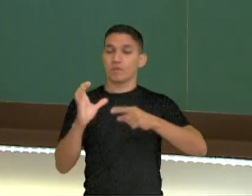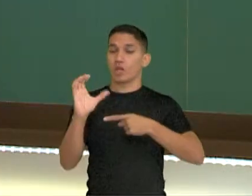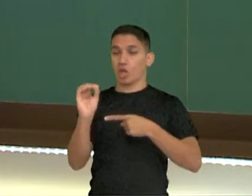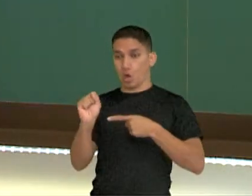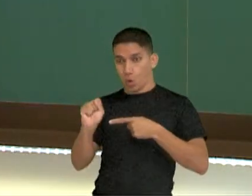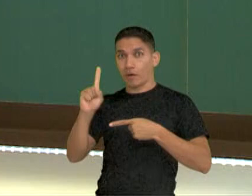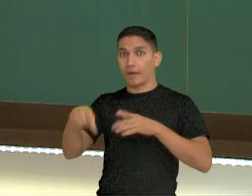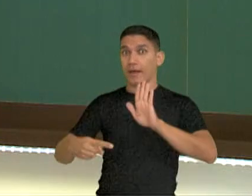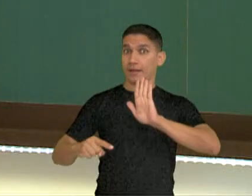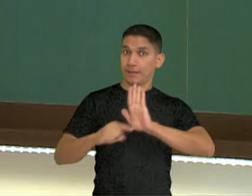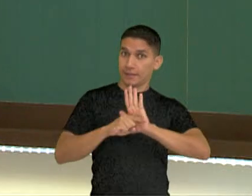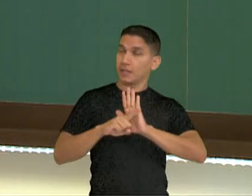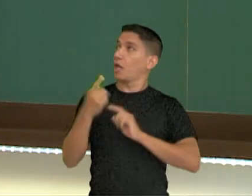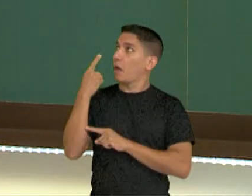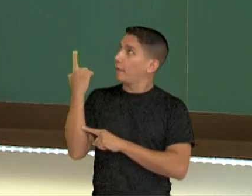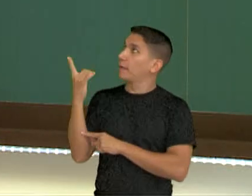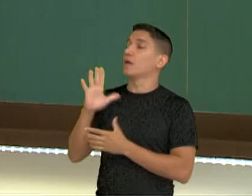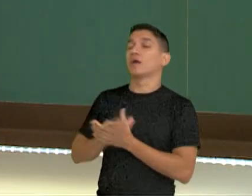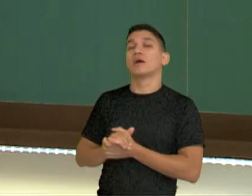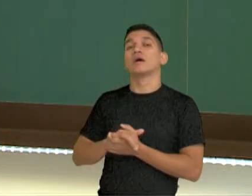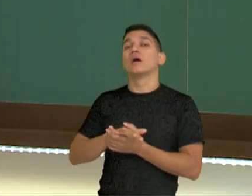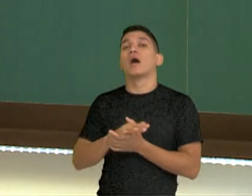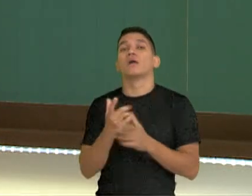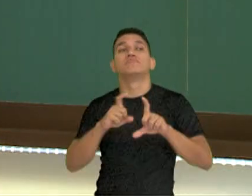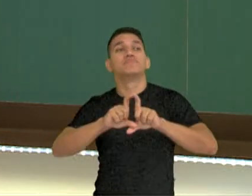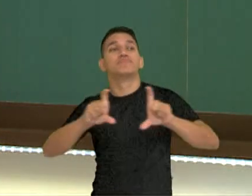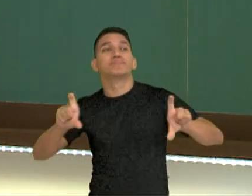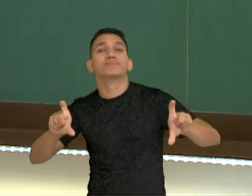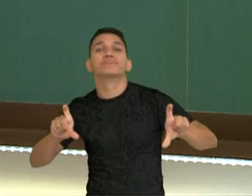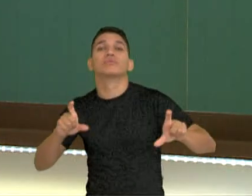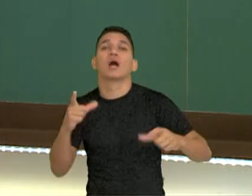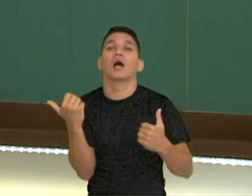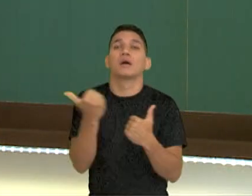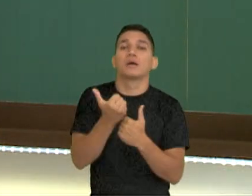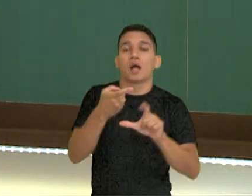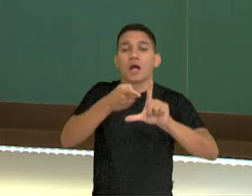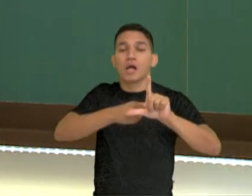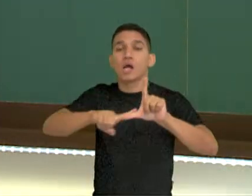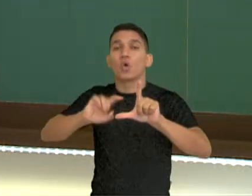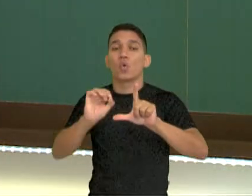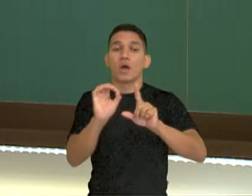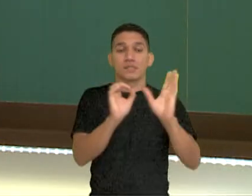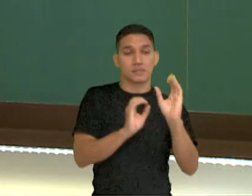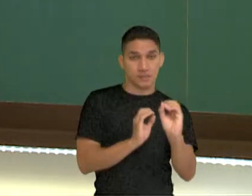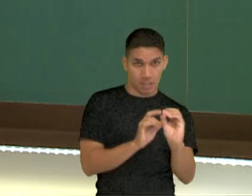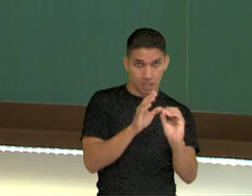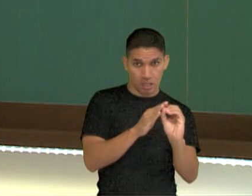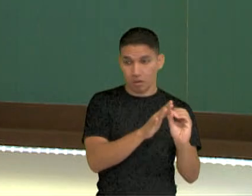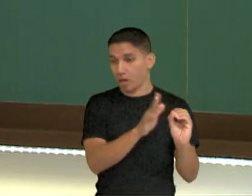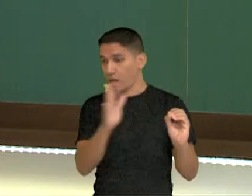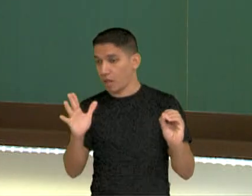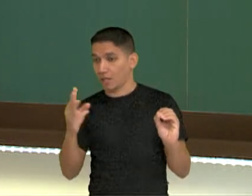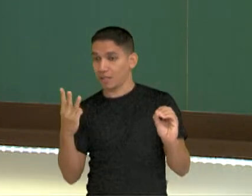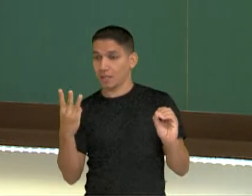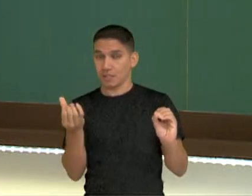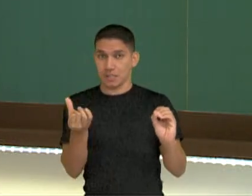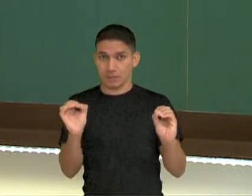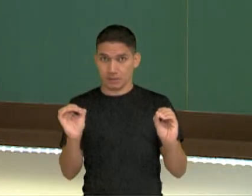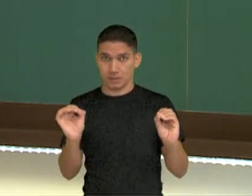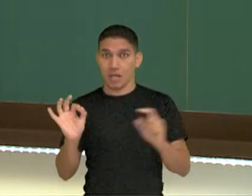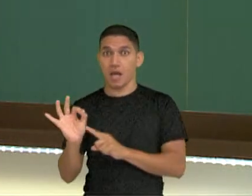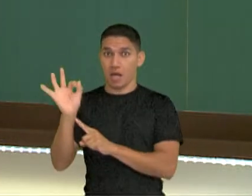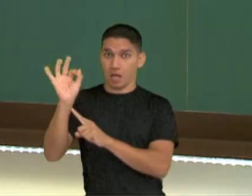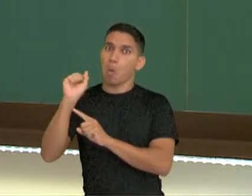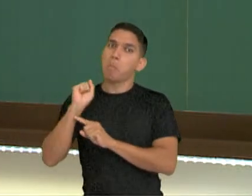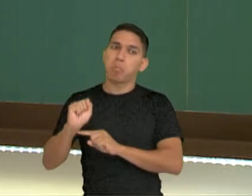é negativo, então representamos aqui os valores em graus de 0 até 360 graus, quer dizer que ele pode